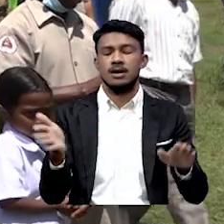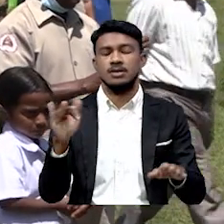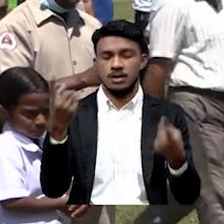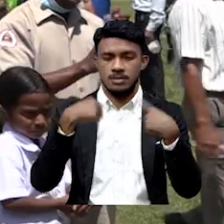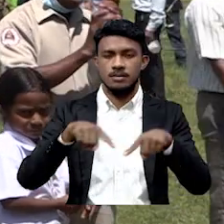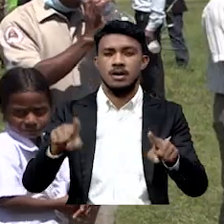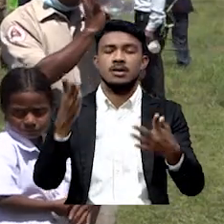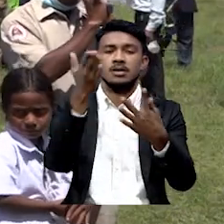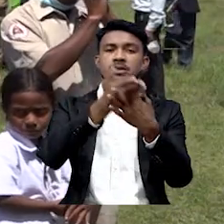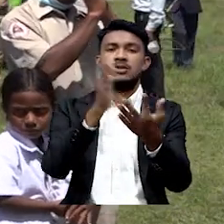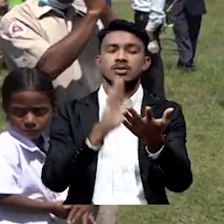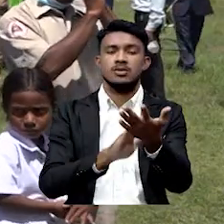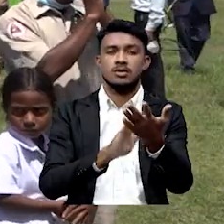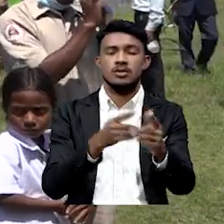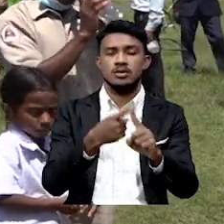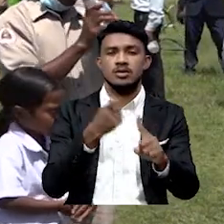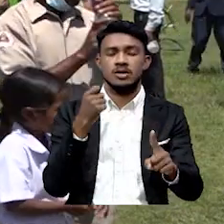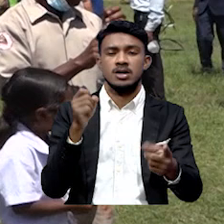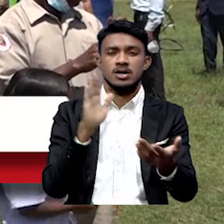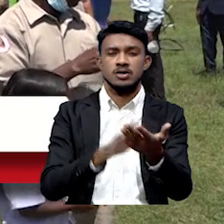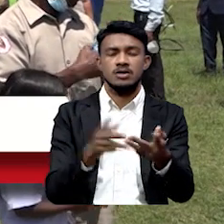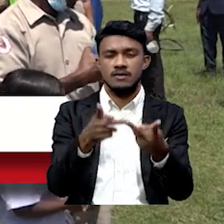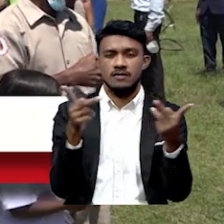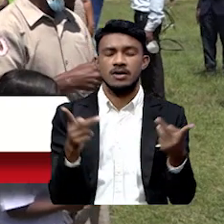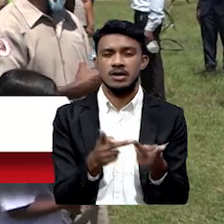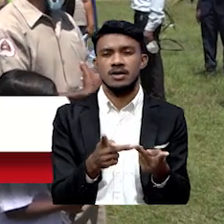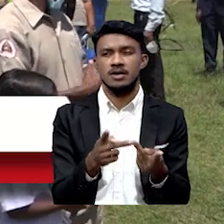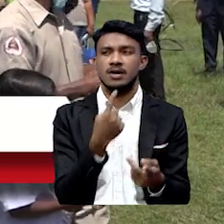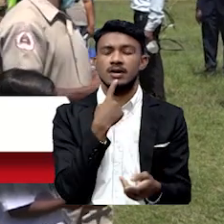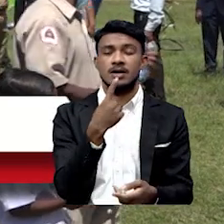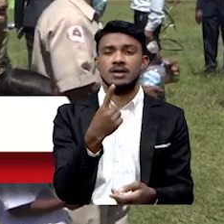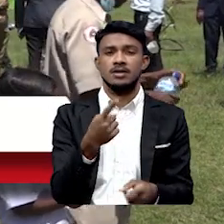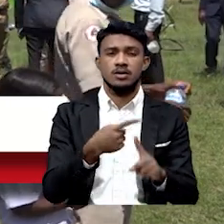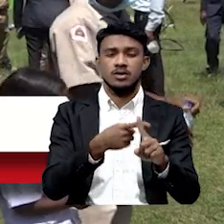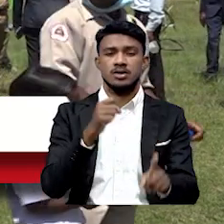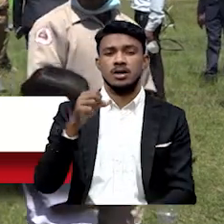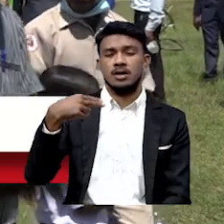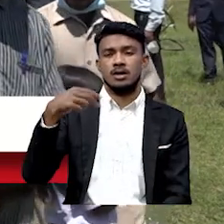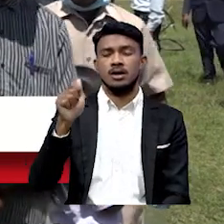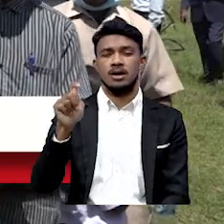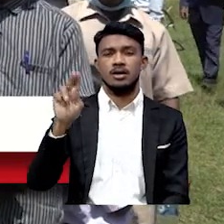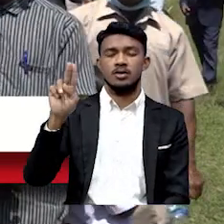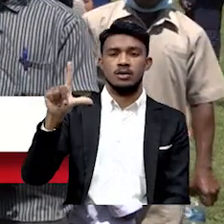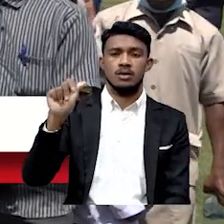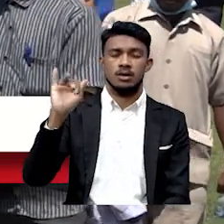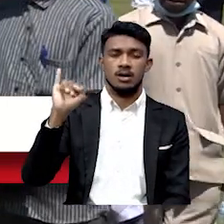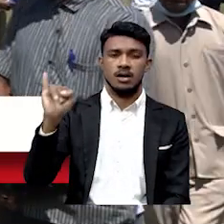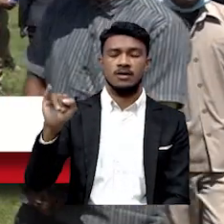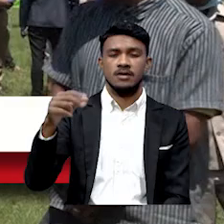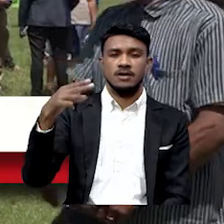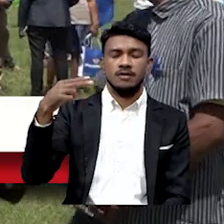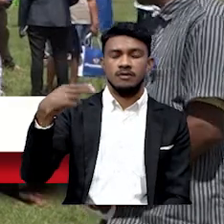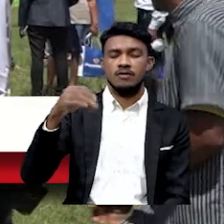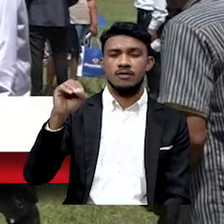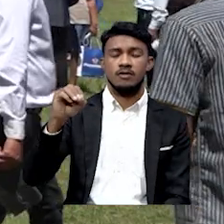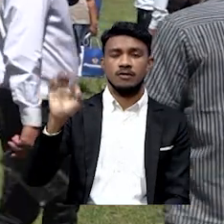ka husi skola fatin hira nebe ma ko hin menciona husi hatulai manubatan hohlau no